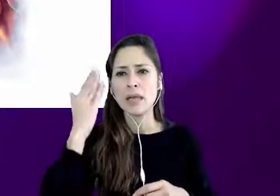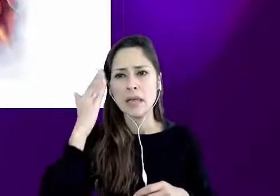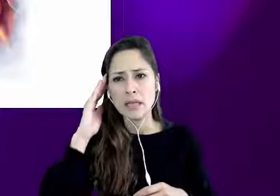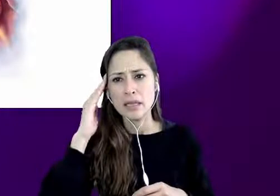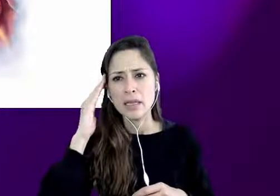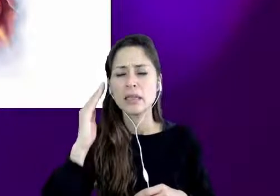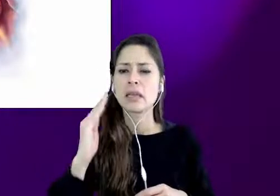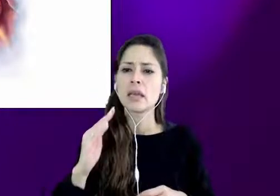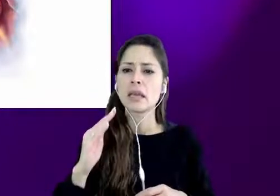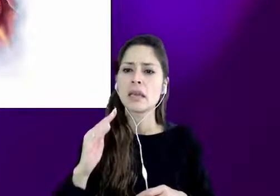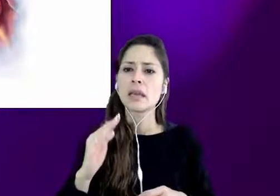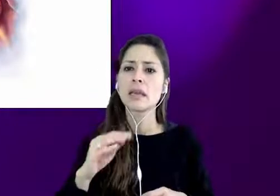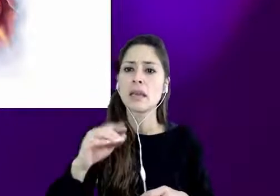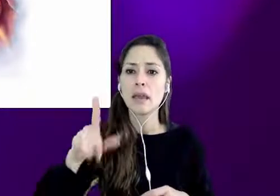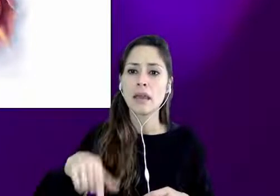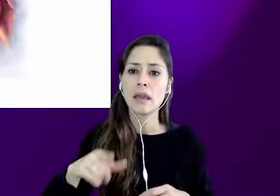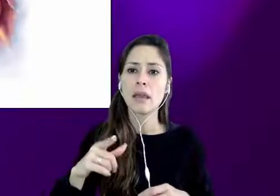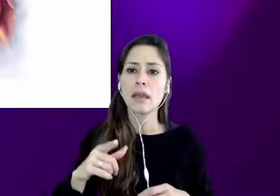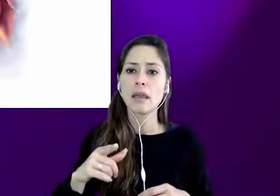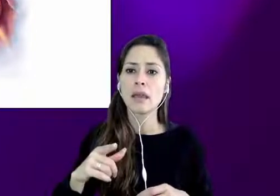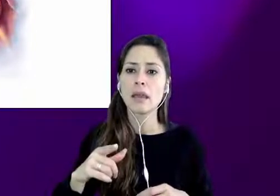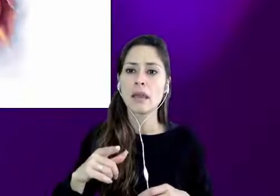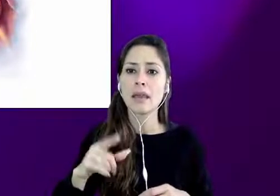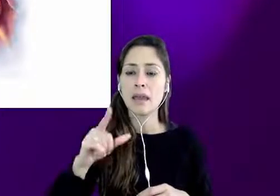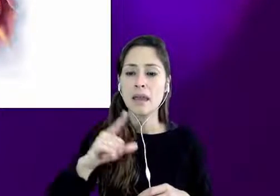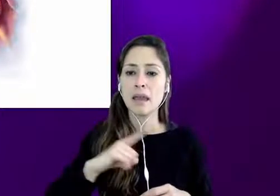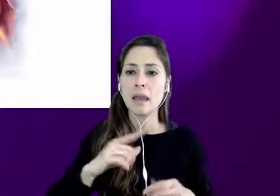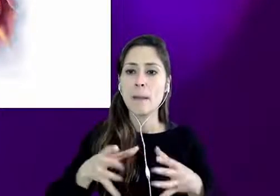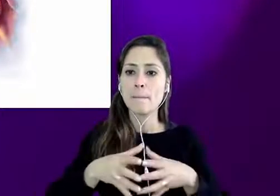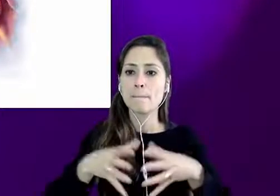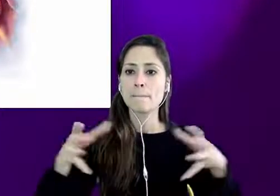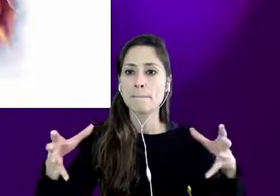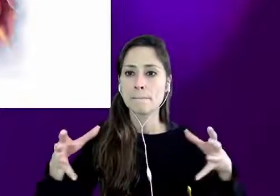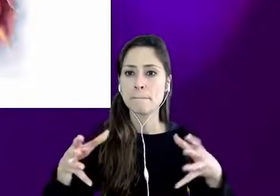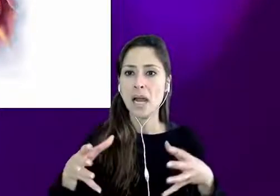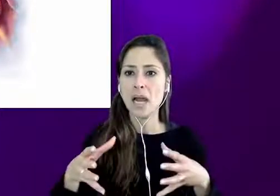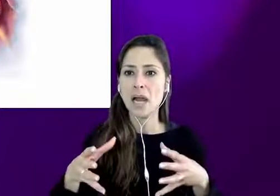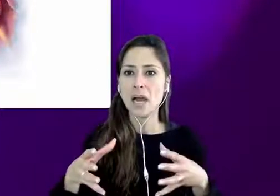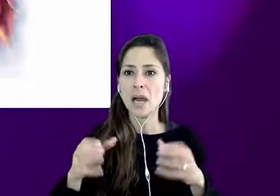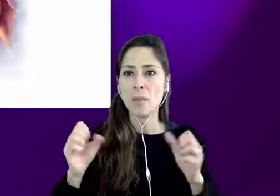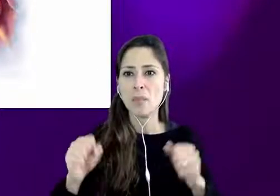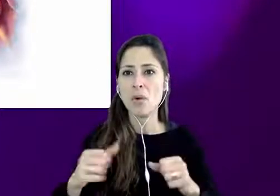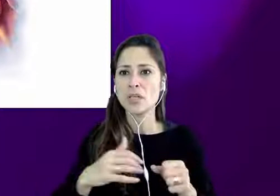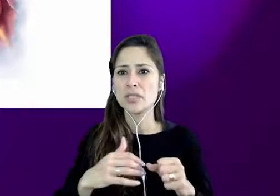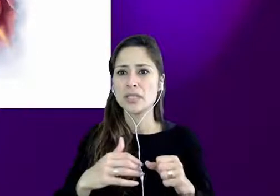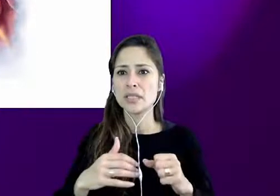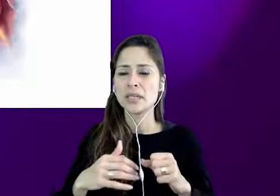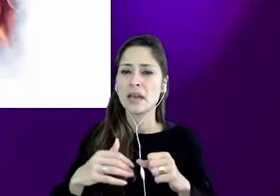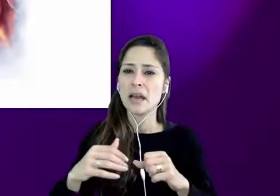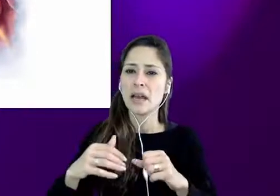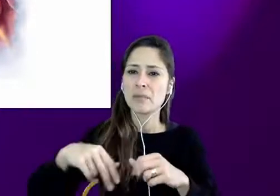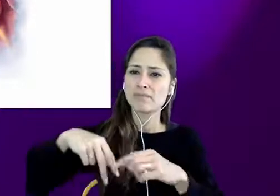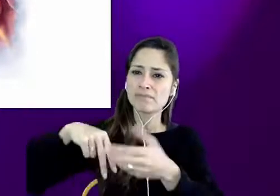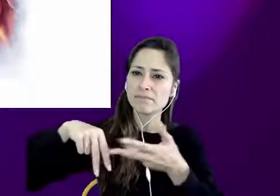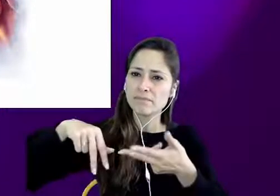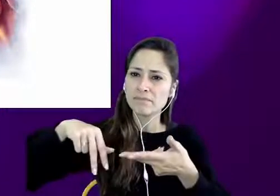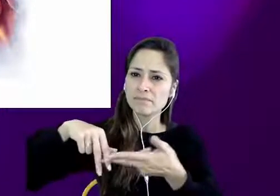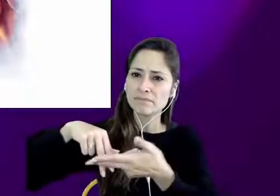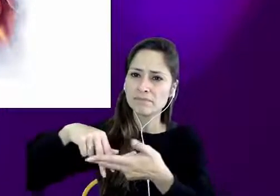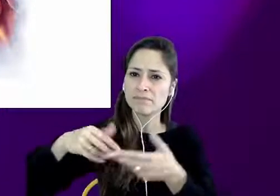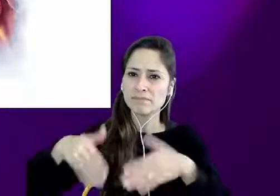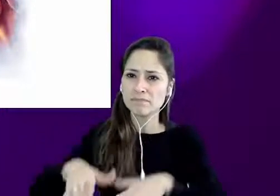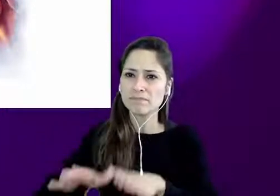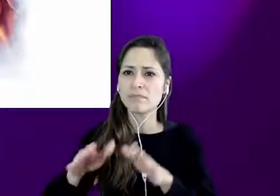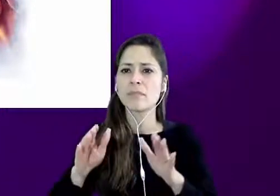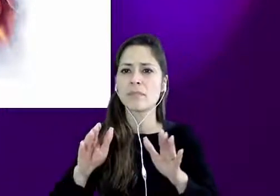que existe uma maior idade para cesariana em situações instáveis, mas ainda também